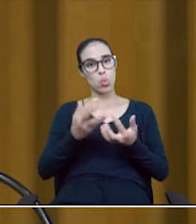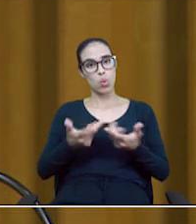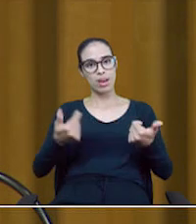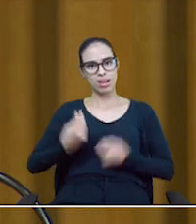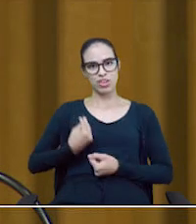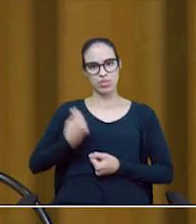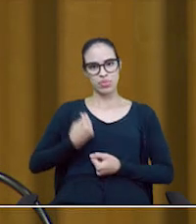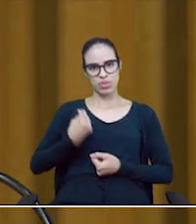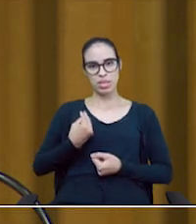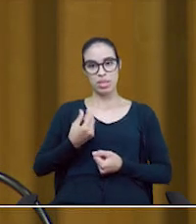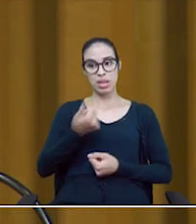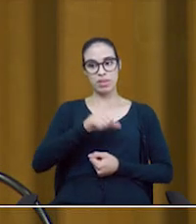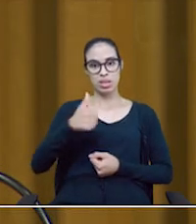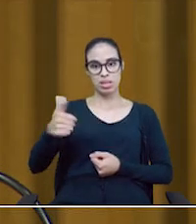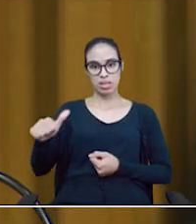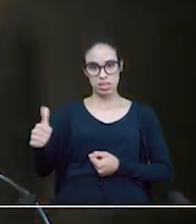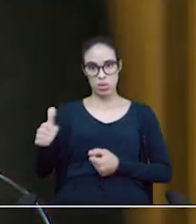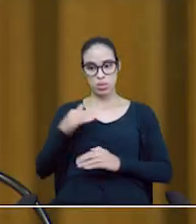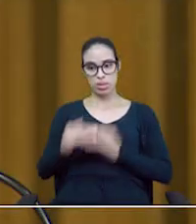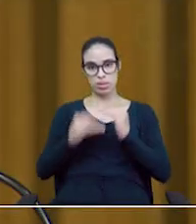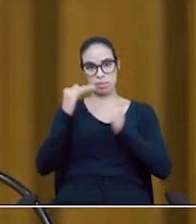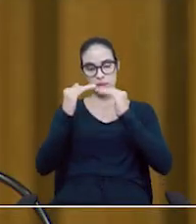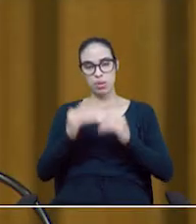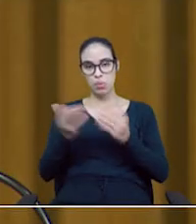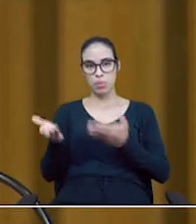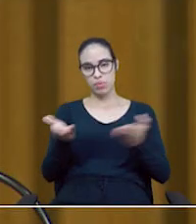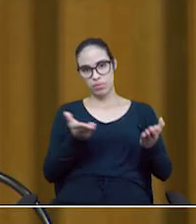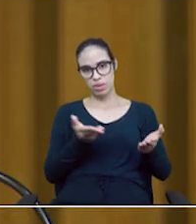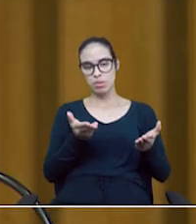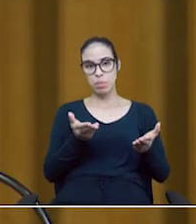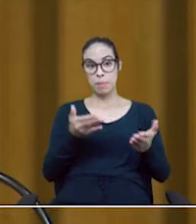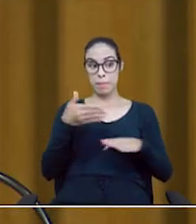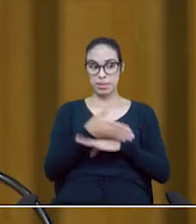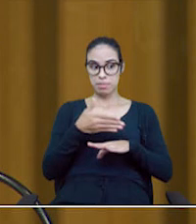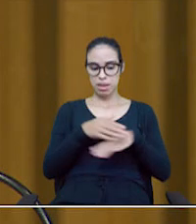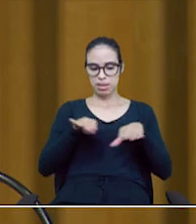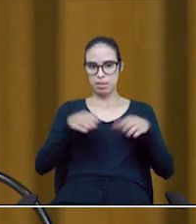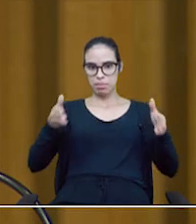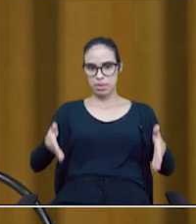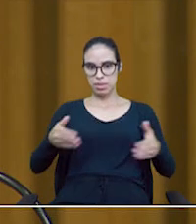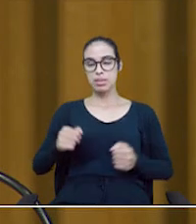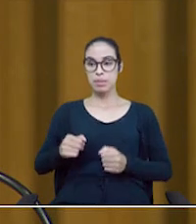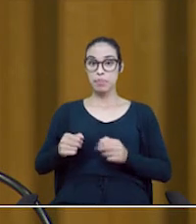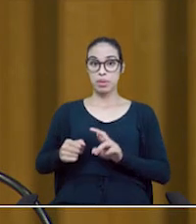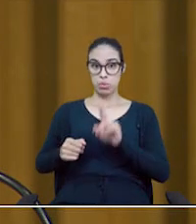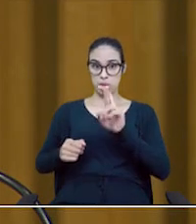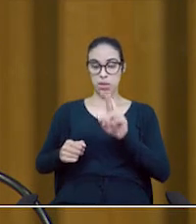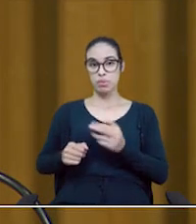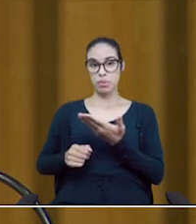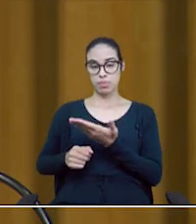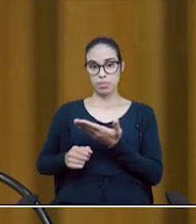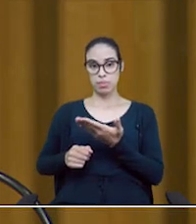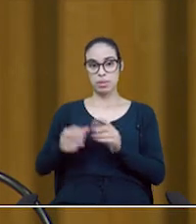Desempenho. Convidamos para compor a mesa, como presidente, Sua Excelência, a senhora